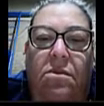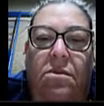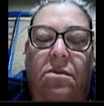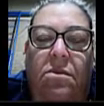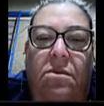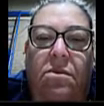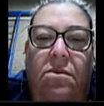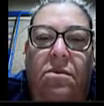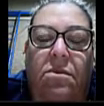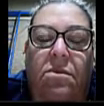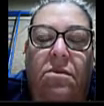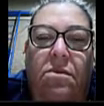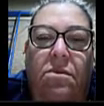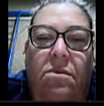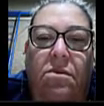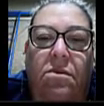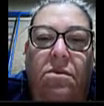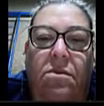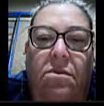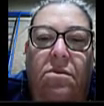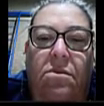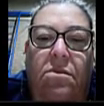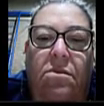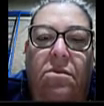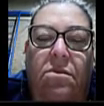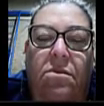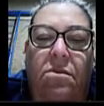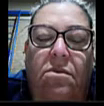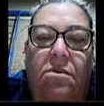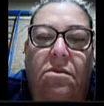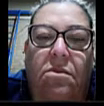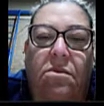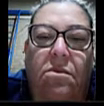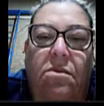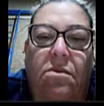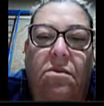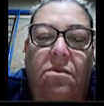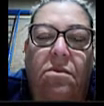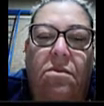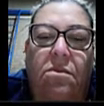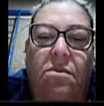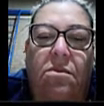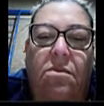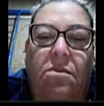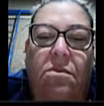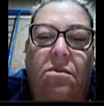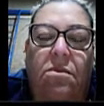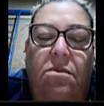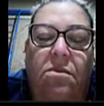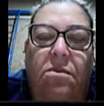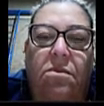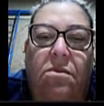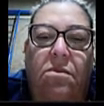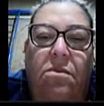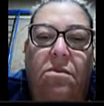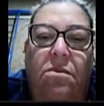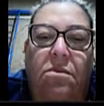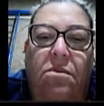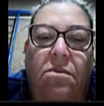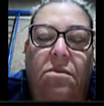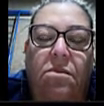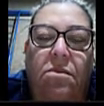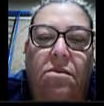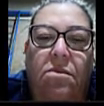E trazer bastante para assim, enfatizar bastante para essas crianças o que elas podem fazer. Tanto os colegas para ajudar,